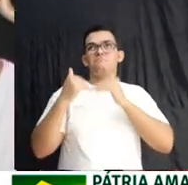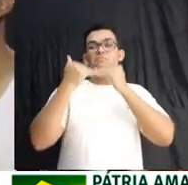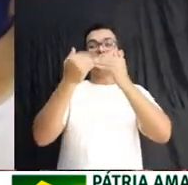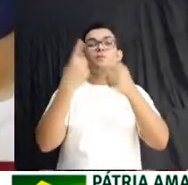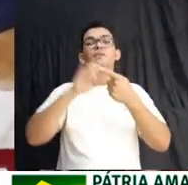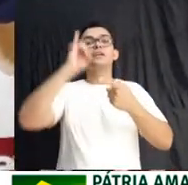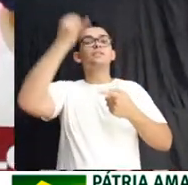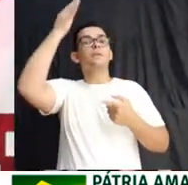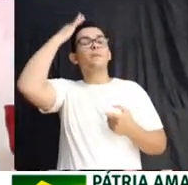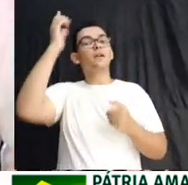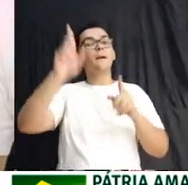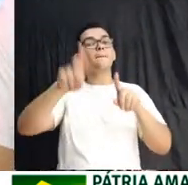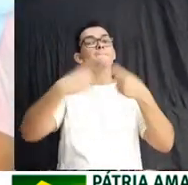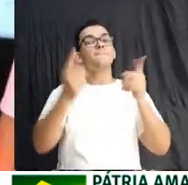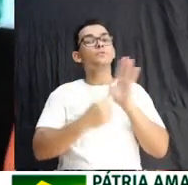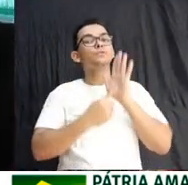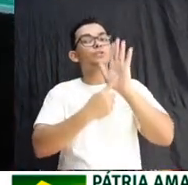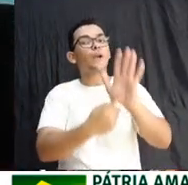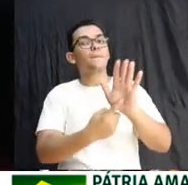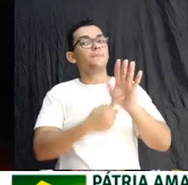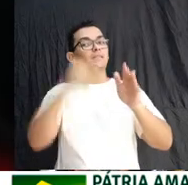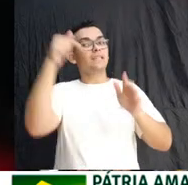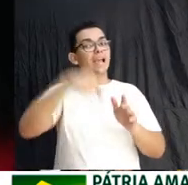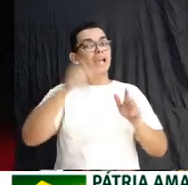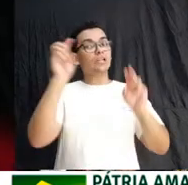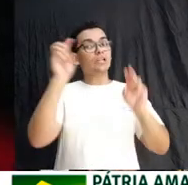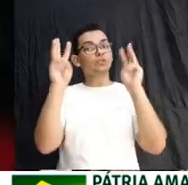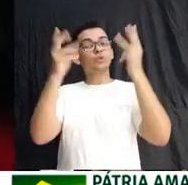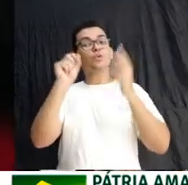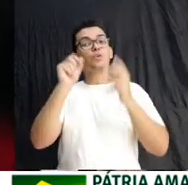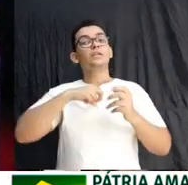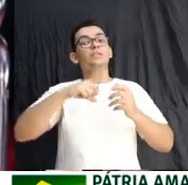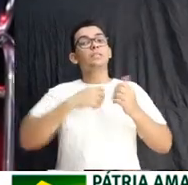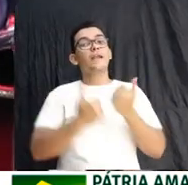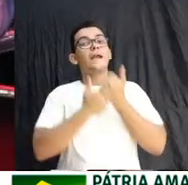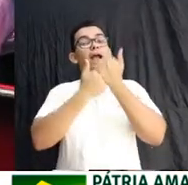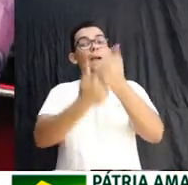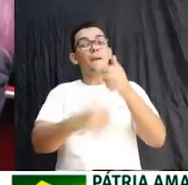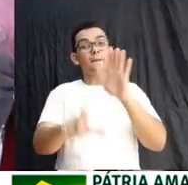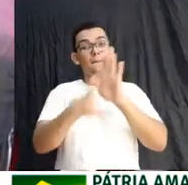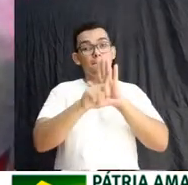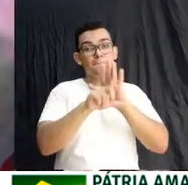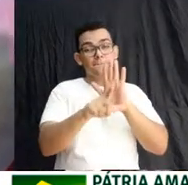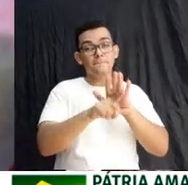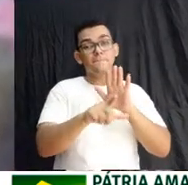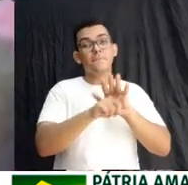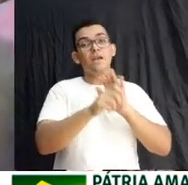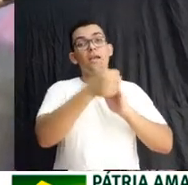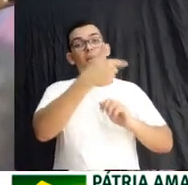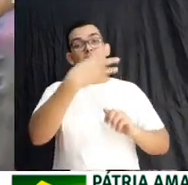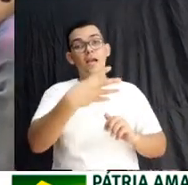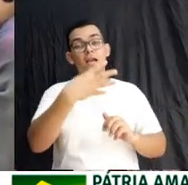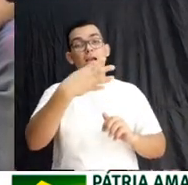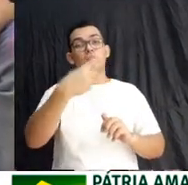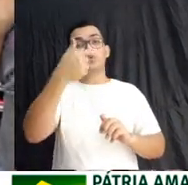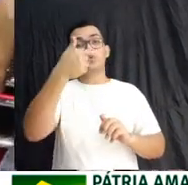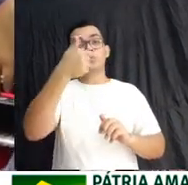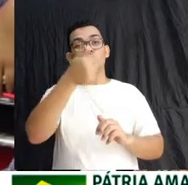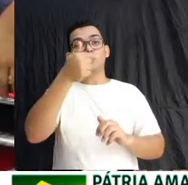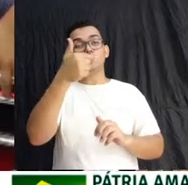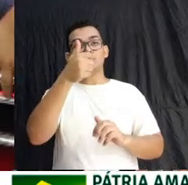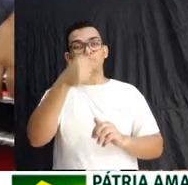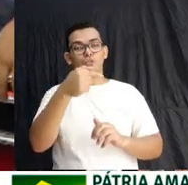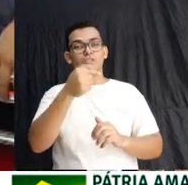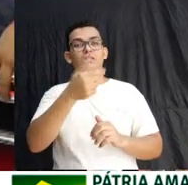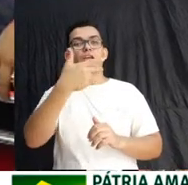Gi Paraná Música Mostra. Esse evento aqui é custeado com recurso oriundo da Lei Audibank, que é da Lei